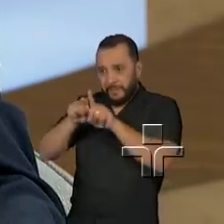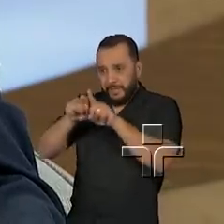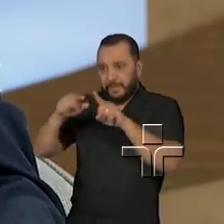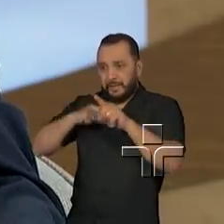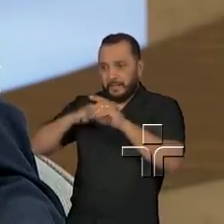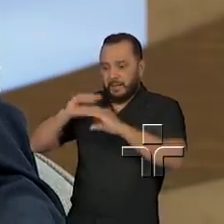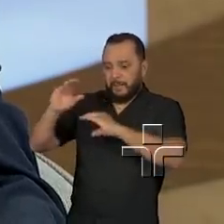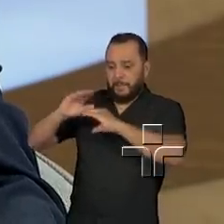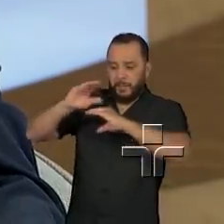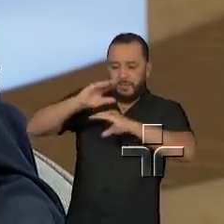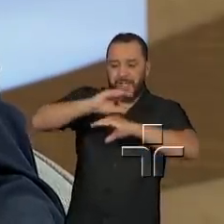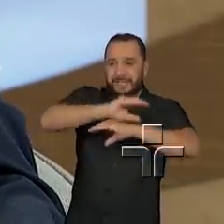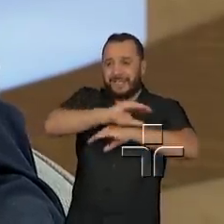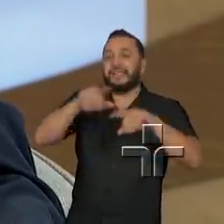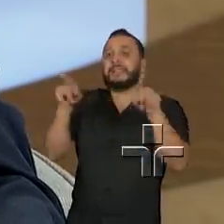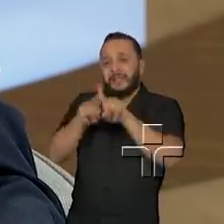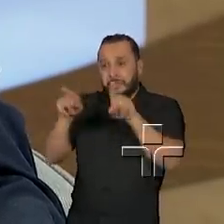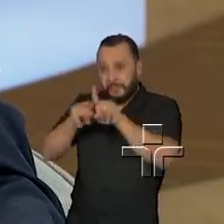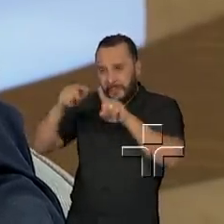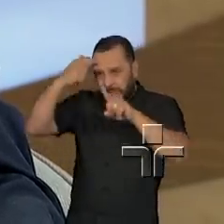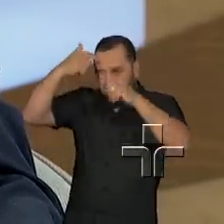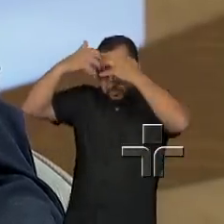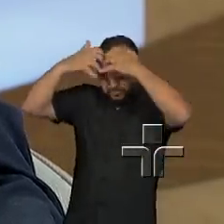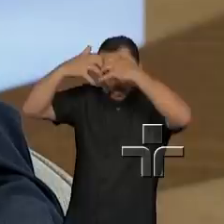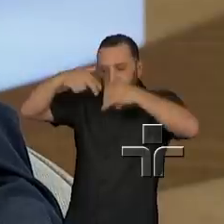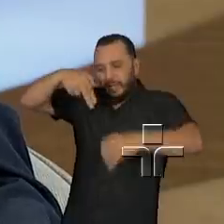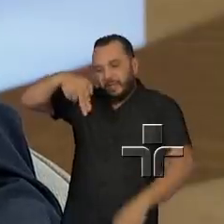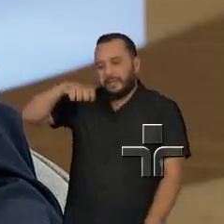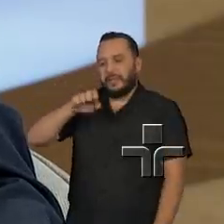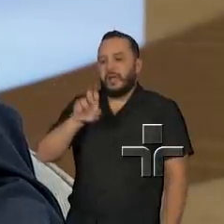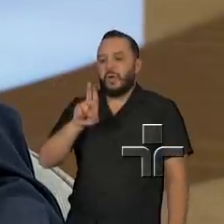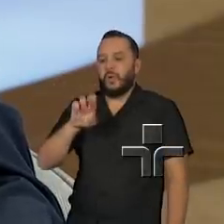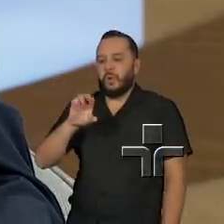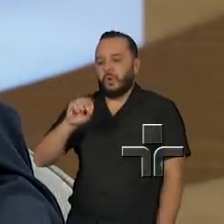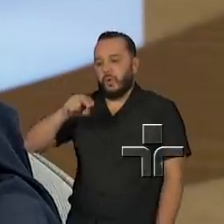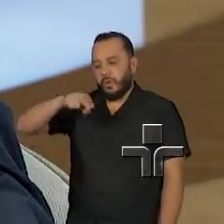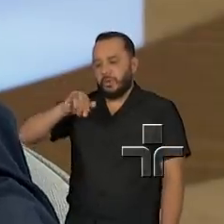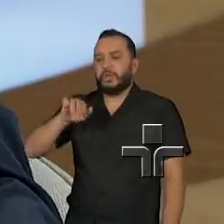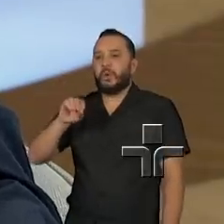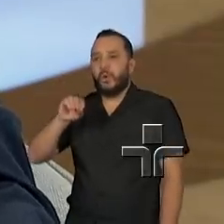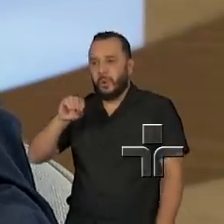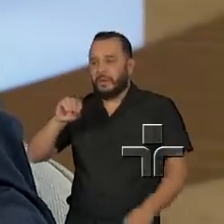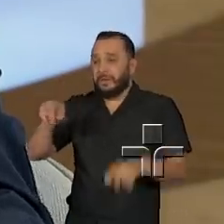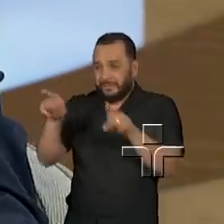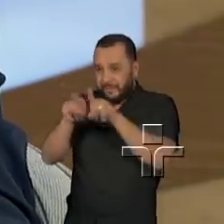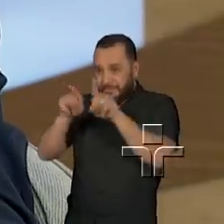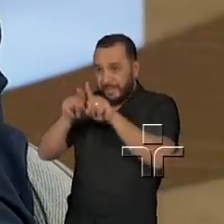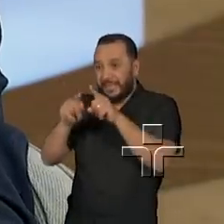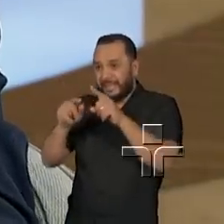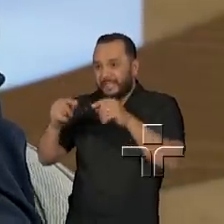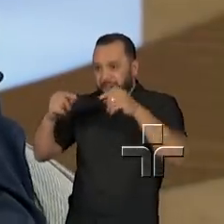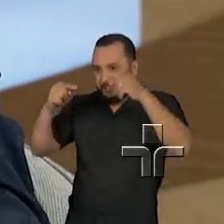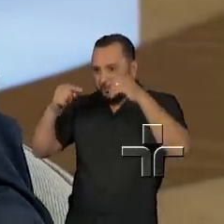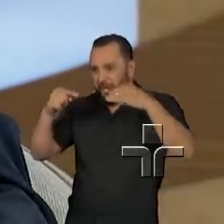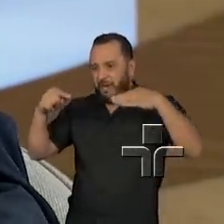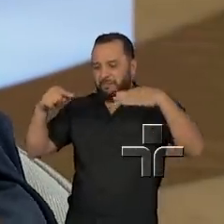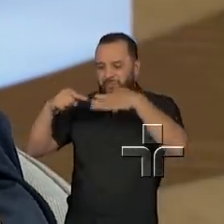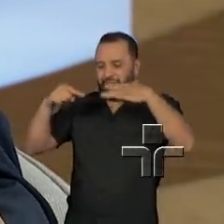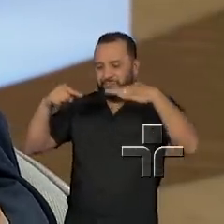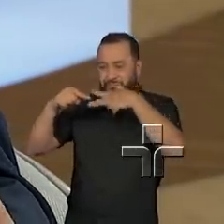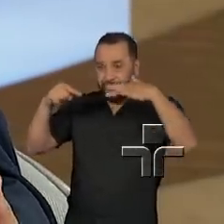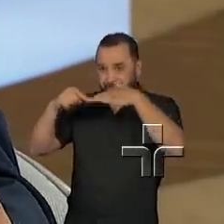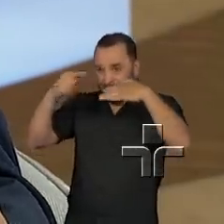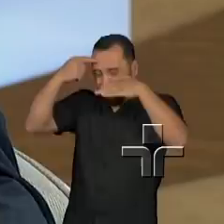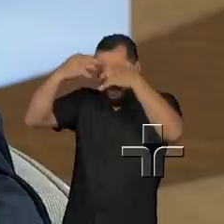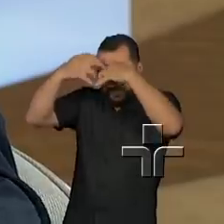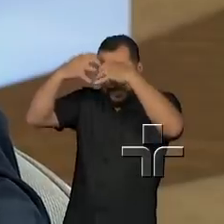professor Draulio de Araújo, do professor Stevens Rein, no Rio de Janeiro, Draulio de Araújo do Instituto do Cérebro, professor Richardson Leão, do Instituto do Cérebro,